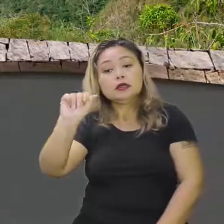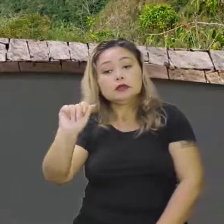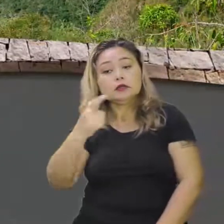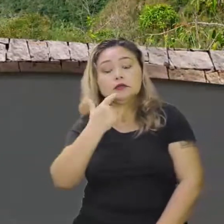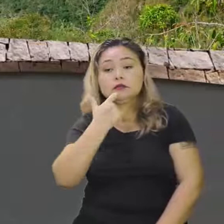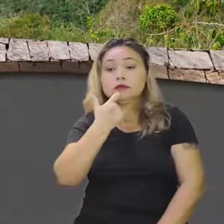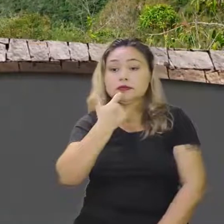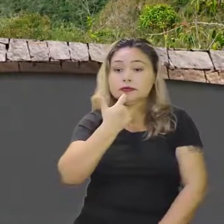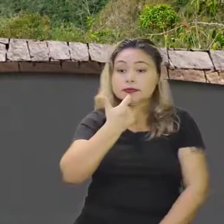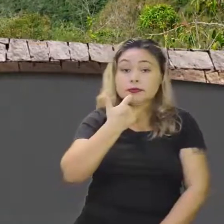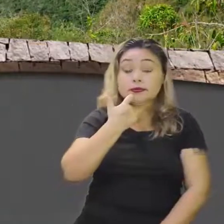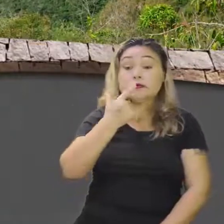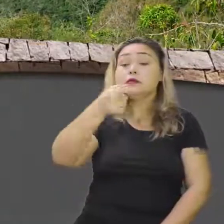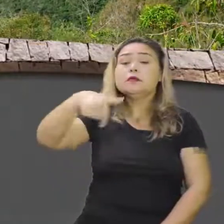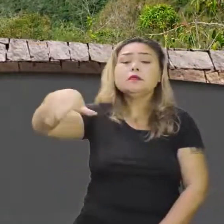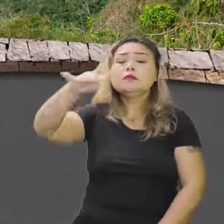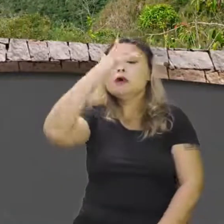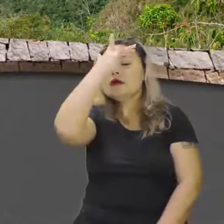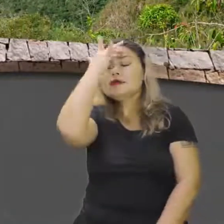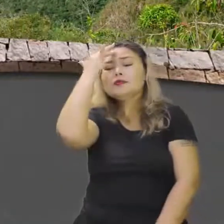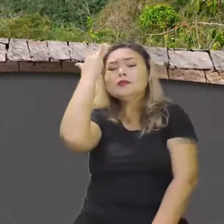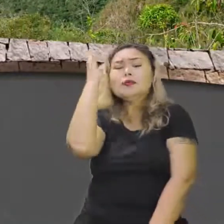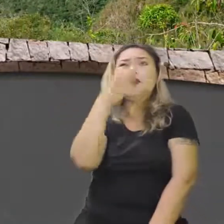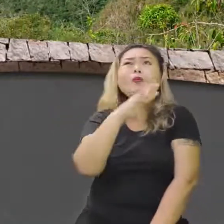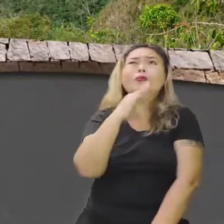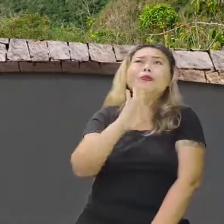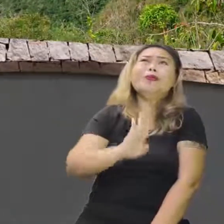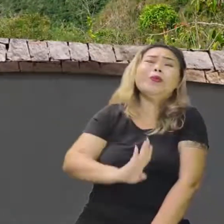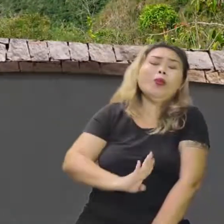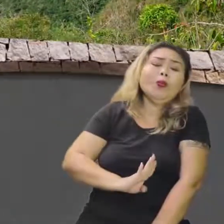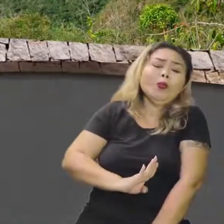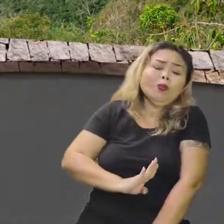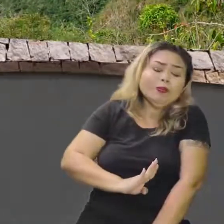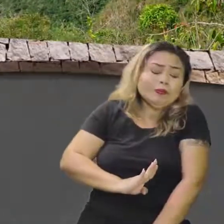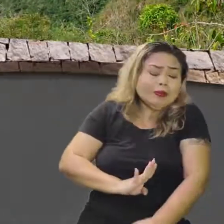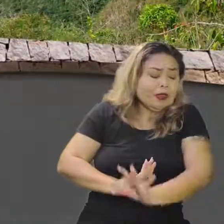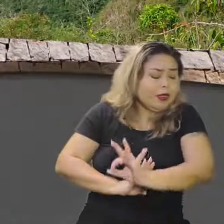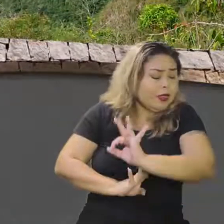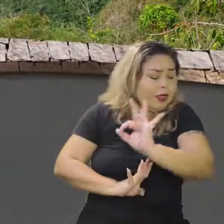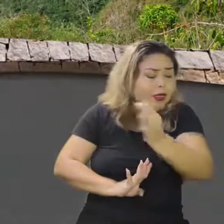E muitas pessoas estavam morrendo de fome naquela época.